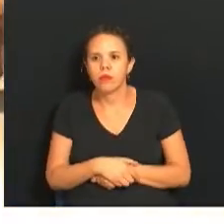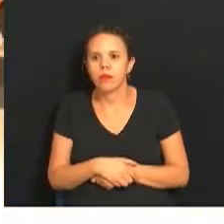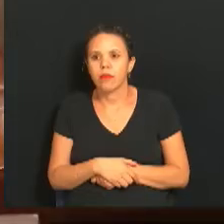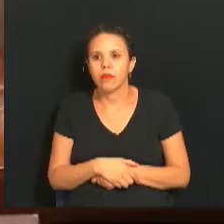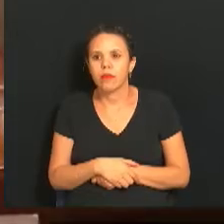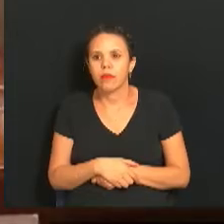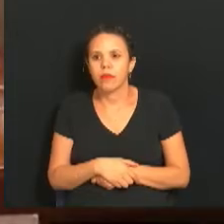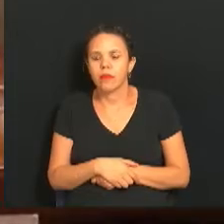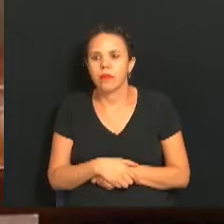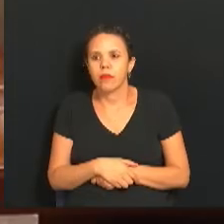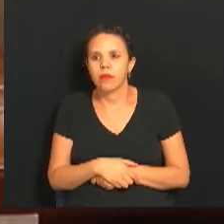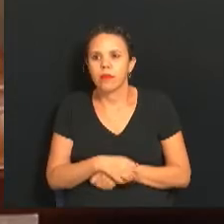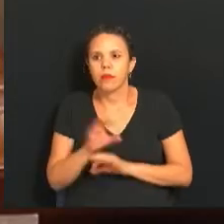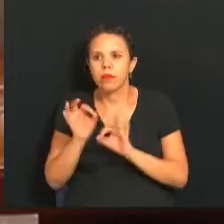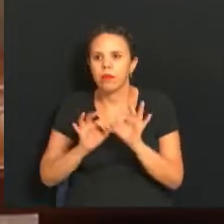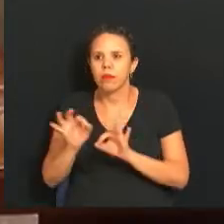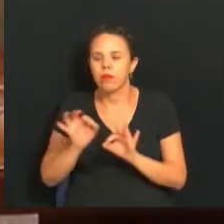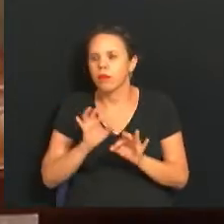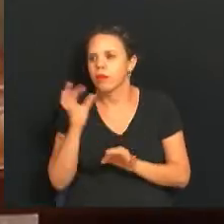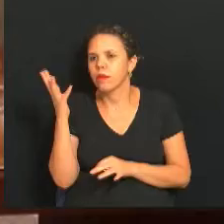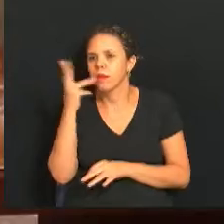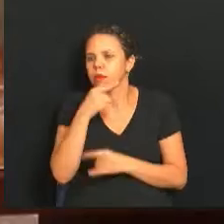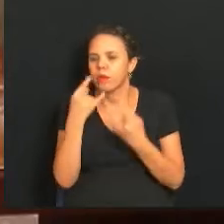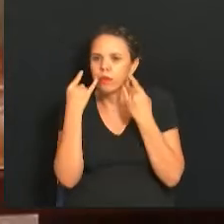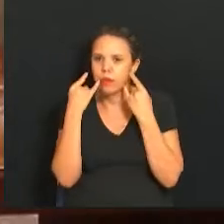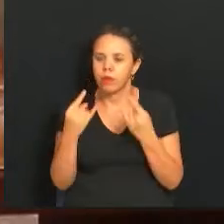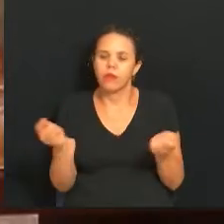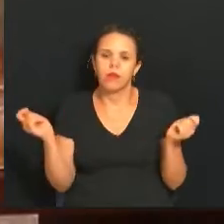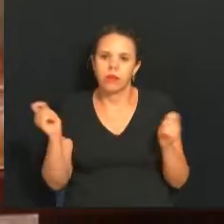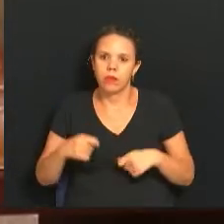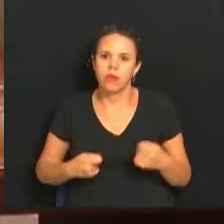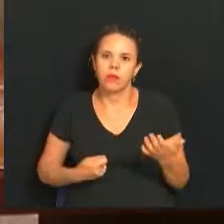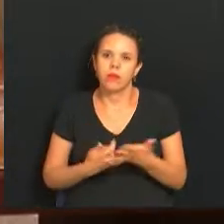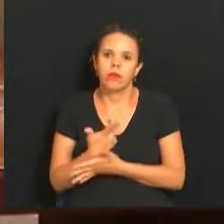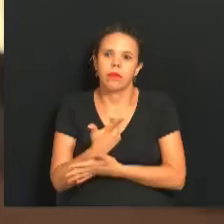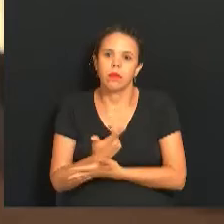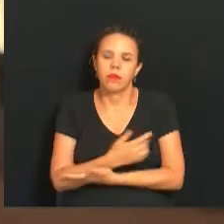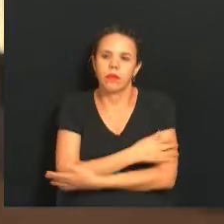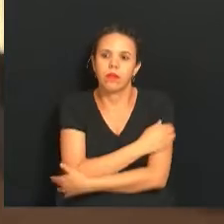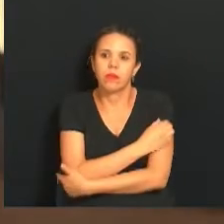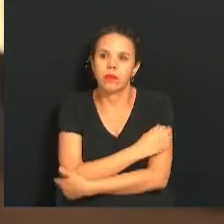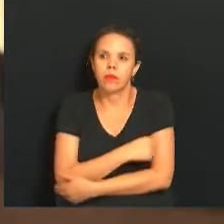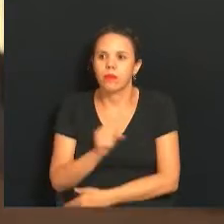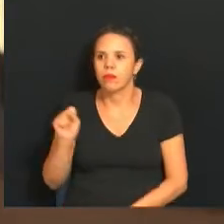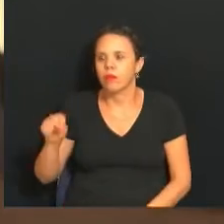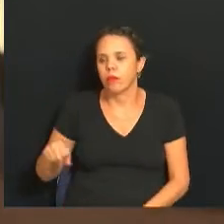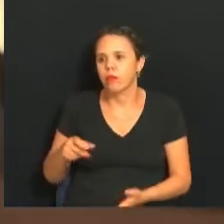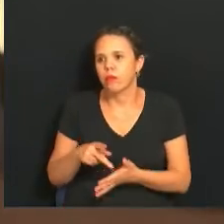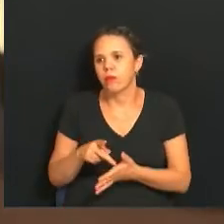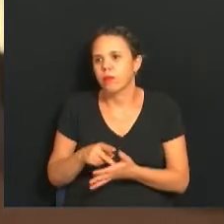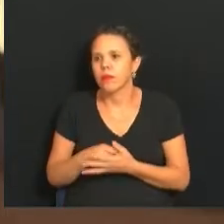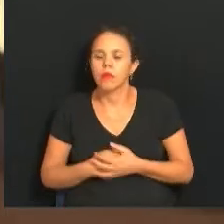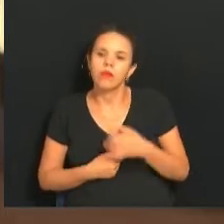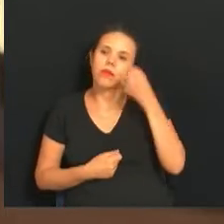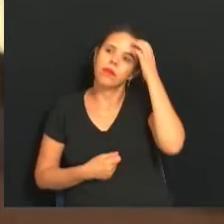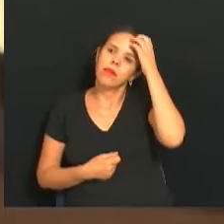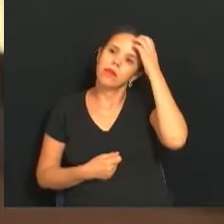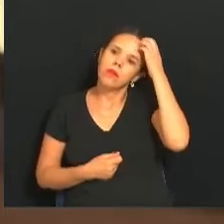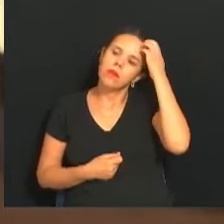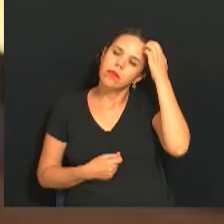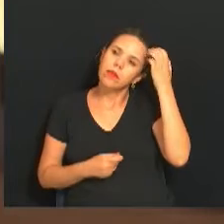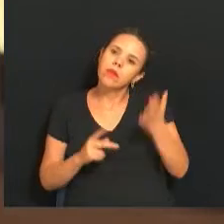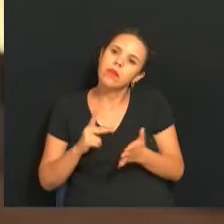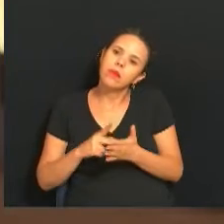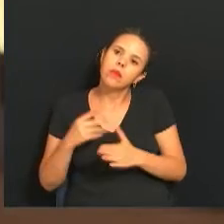bem montada e tudo mais, certamente pode fazer toda a diferença, né? Sim, com certeza. Na verdade, na